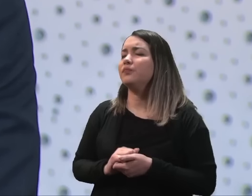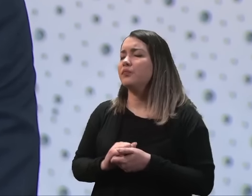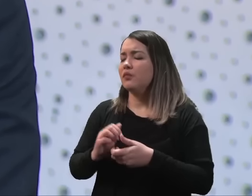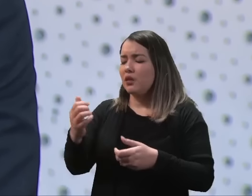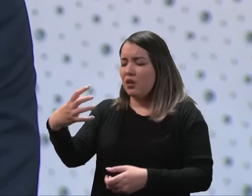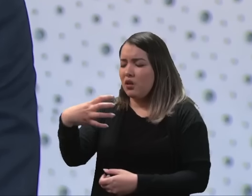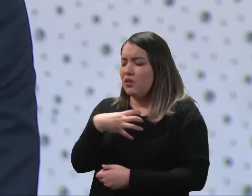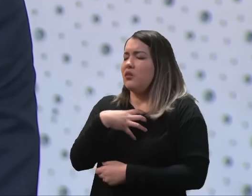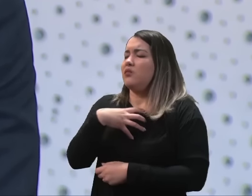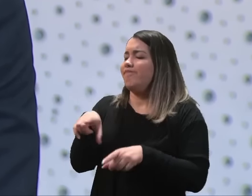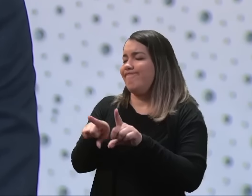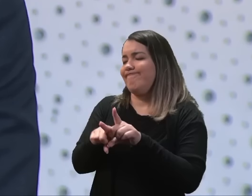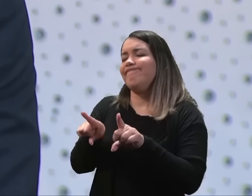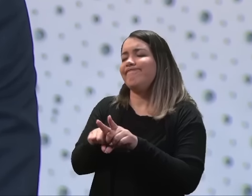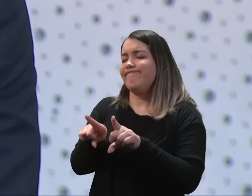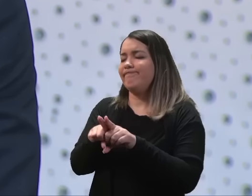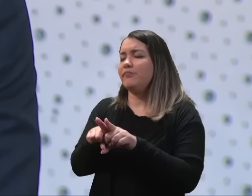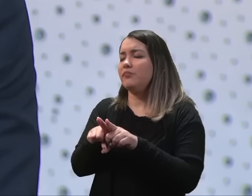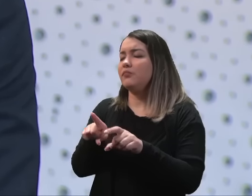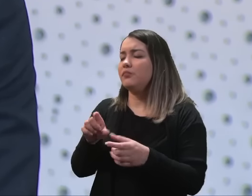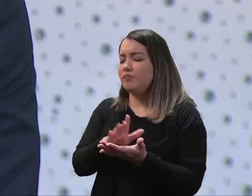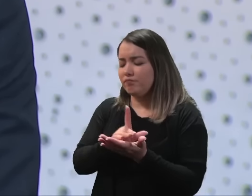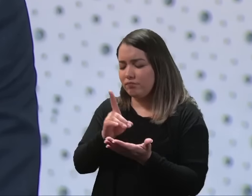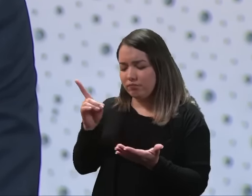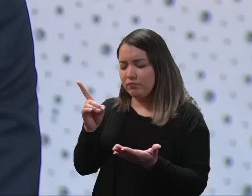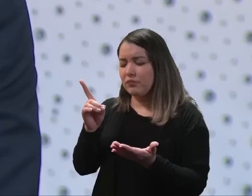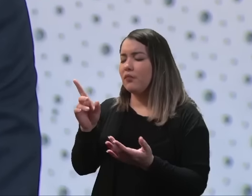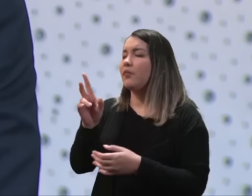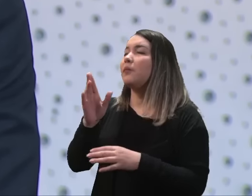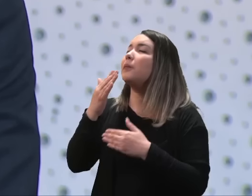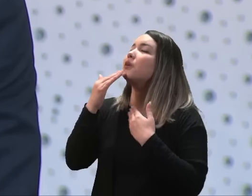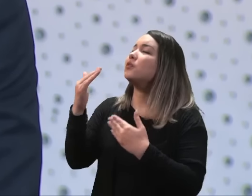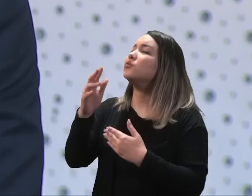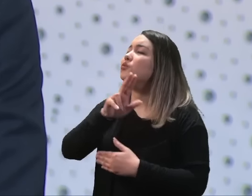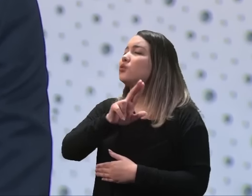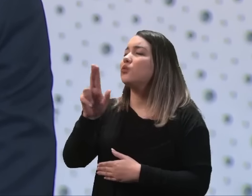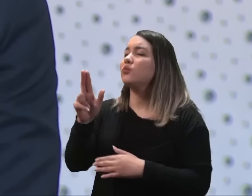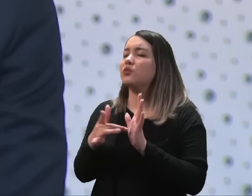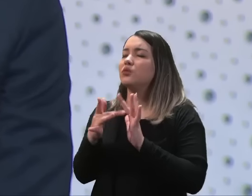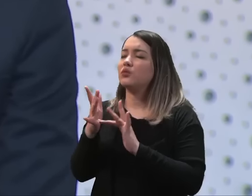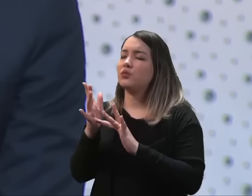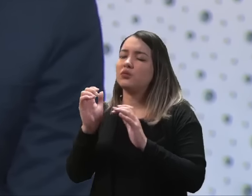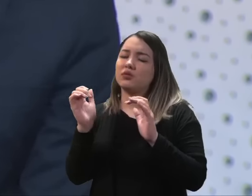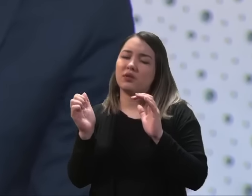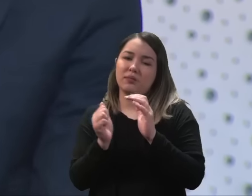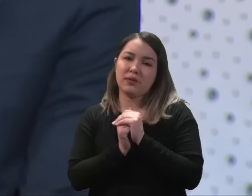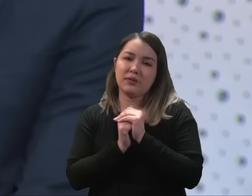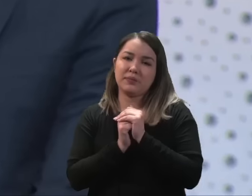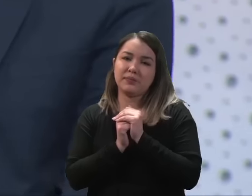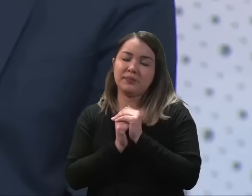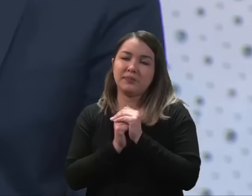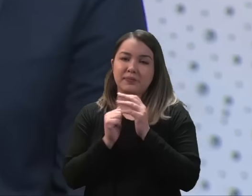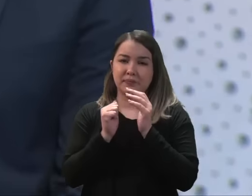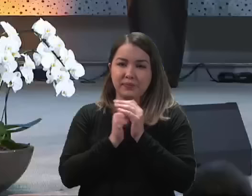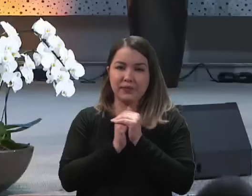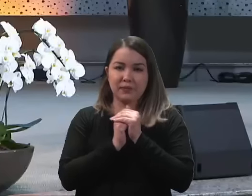Pai, te pedimos juntos, humildemente, em nome de Jesus. Amém, Senhor. Amém.